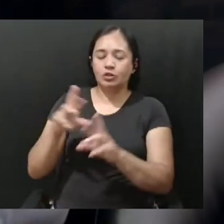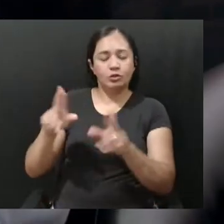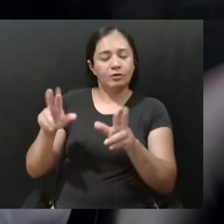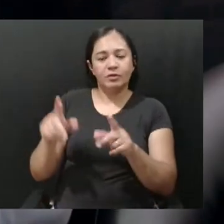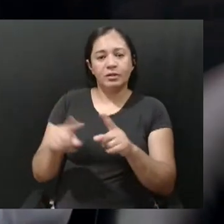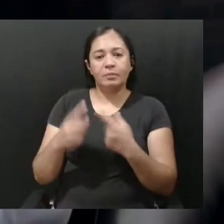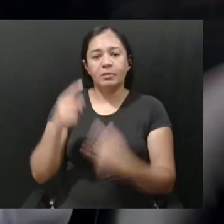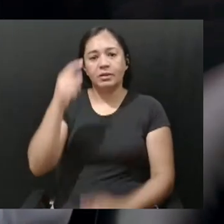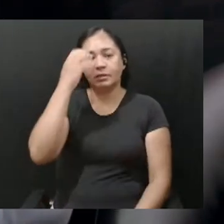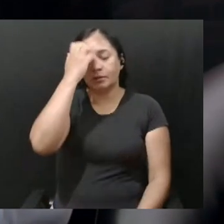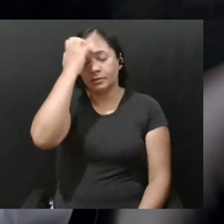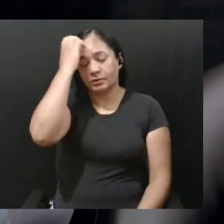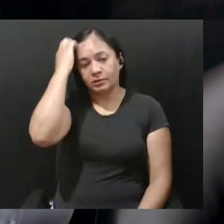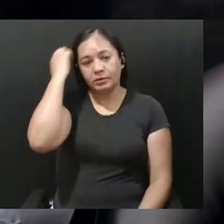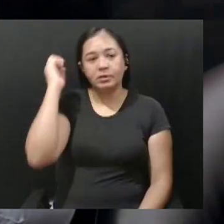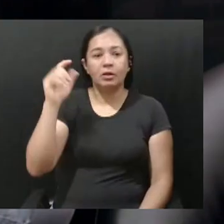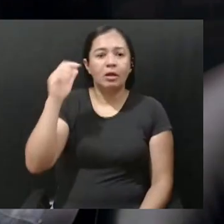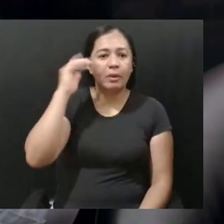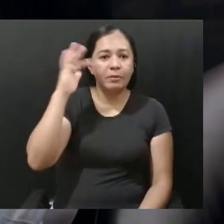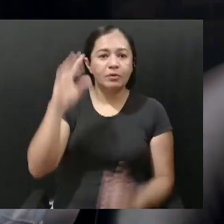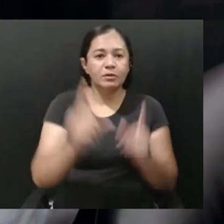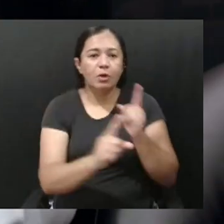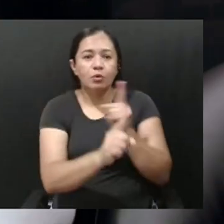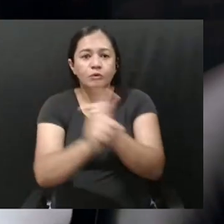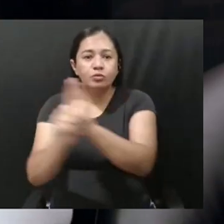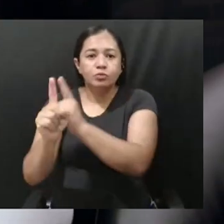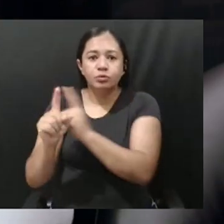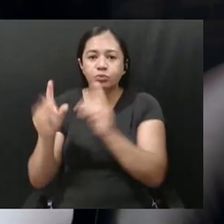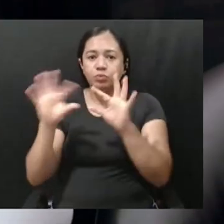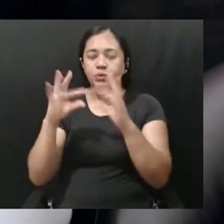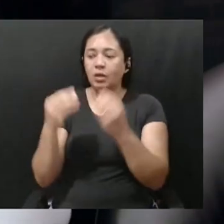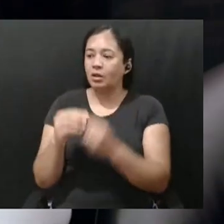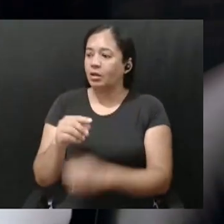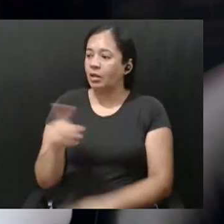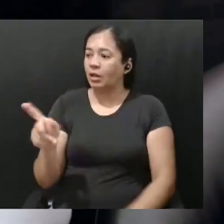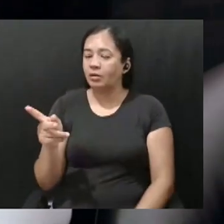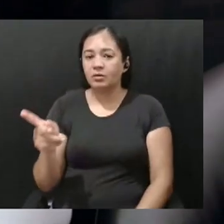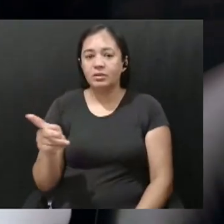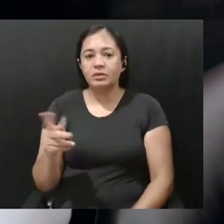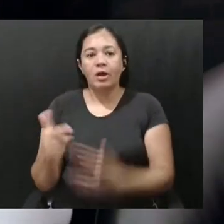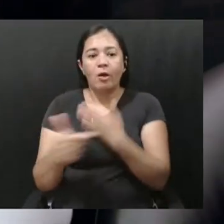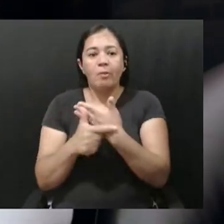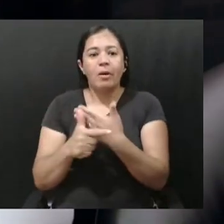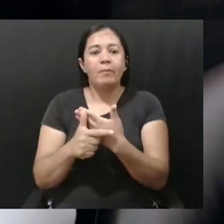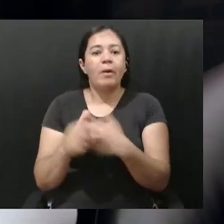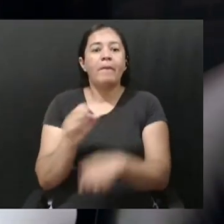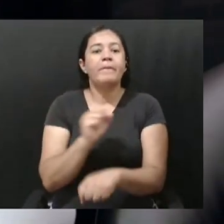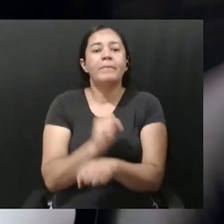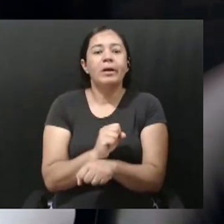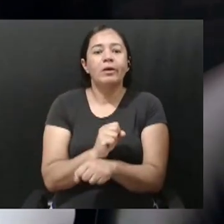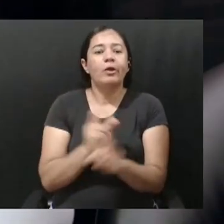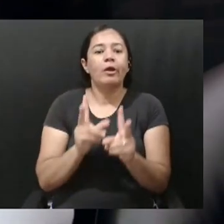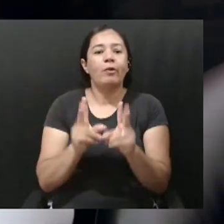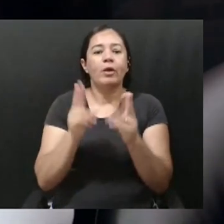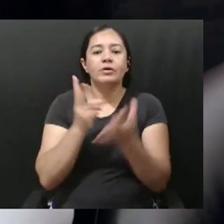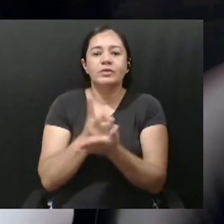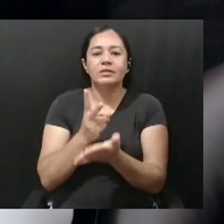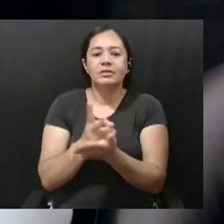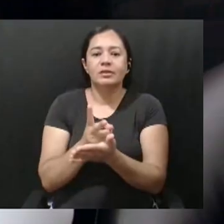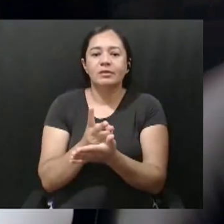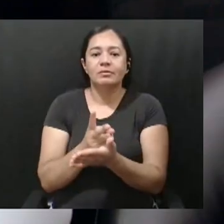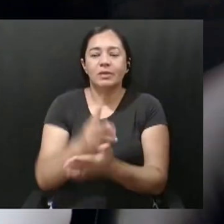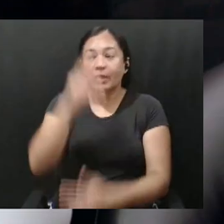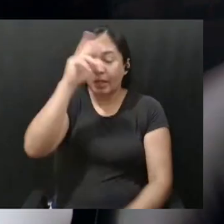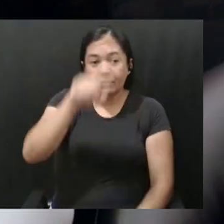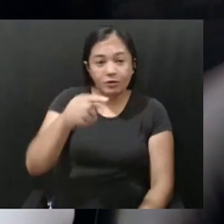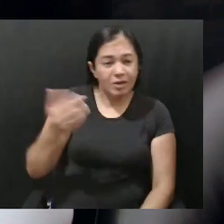você encontra essa família, né, para eles muitas vezes você está naquele papel congelado, né, então Isso. eles ainda têm uma versão antiga sua, né, e Uhum. assim, e